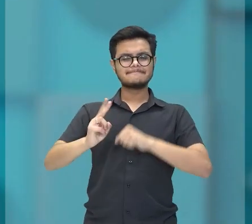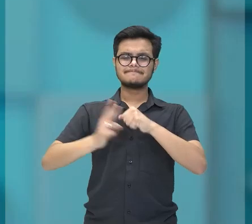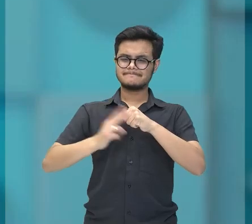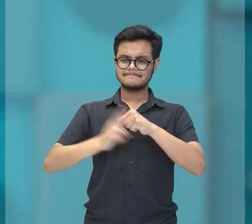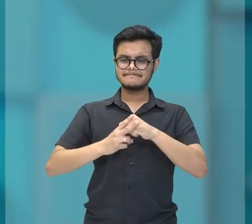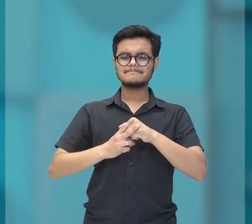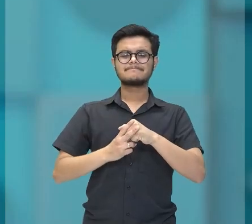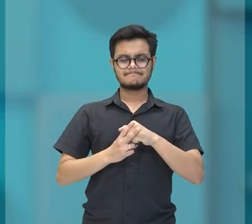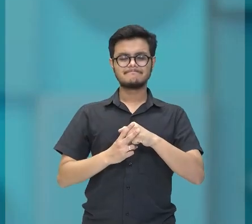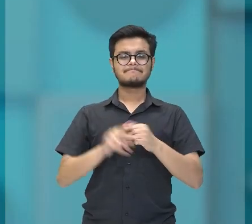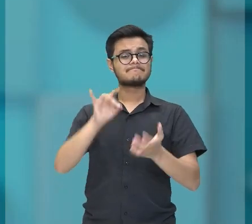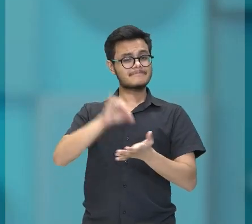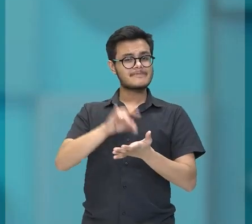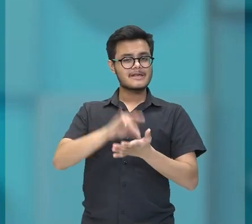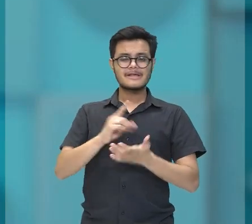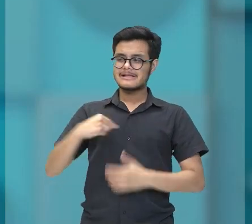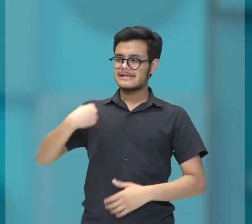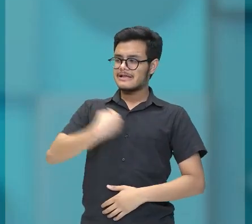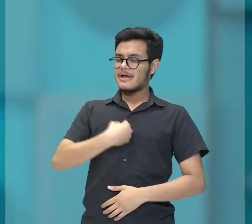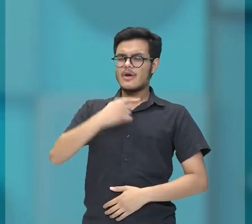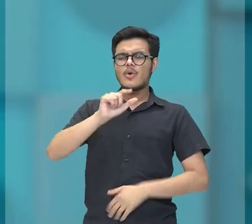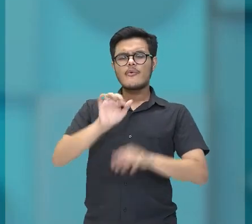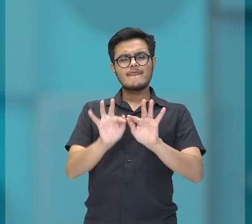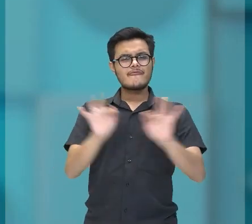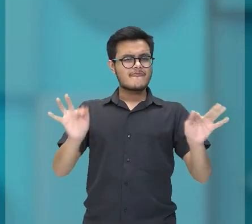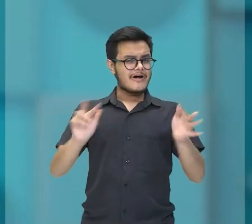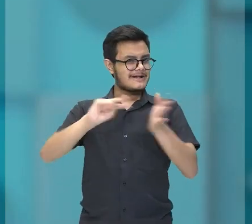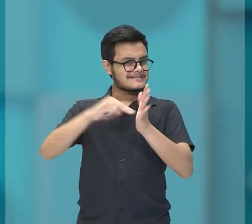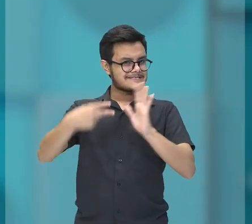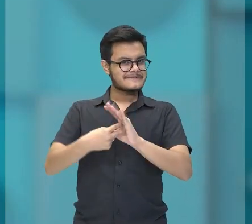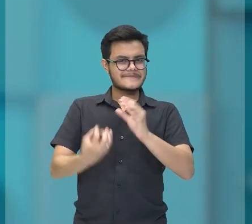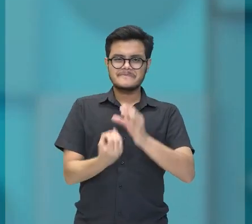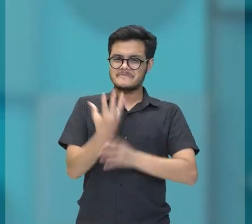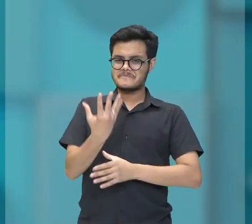pode ajudar a promover. Então,